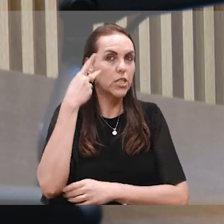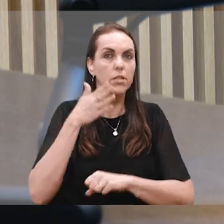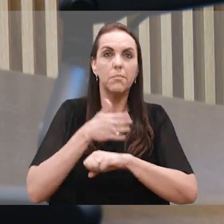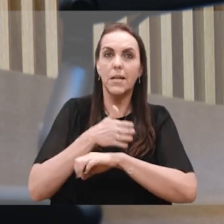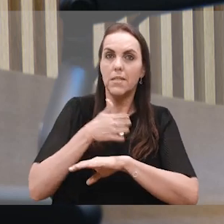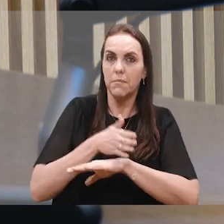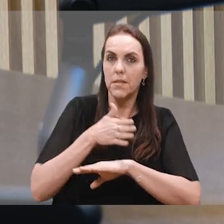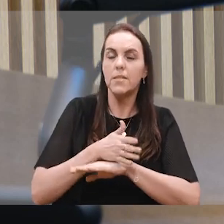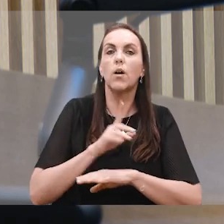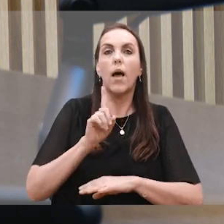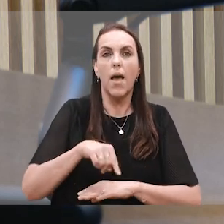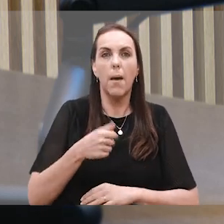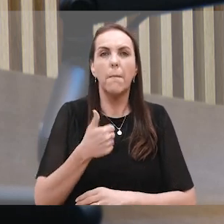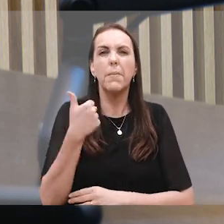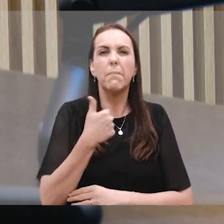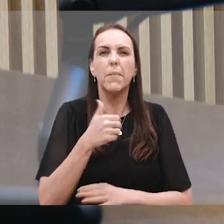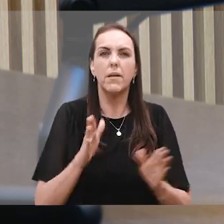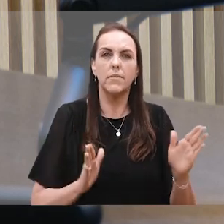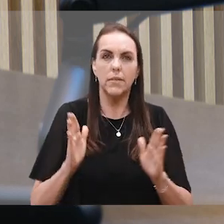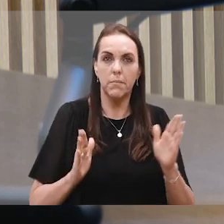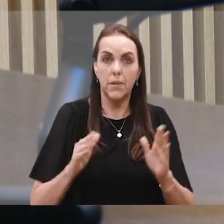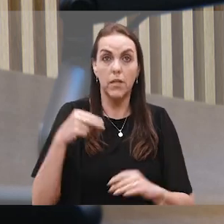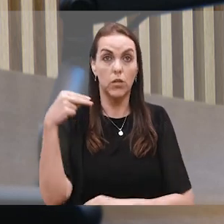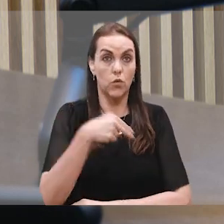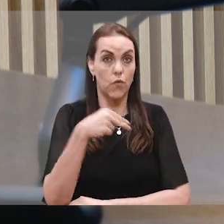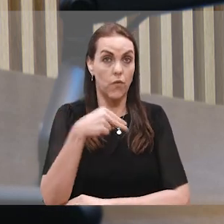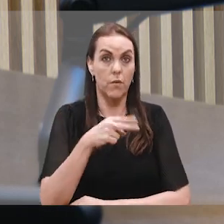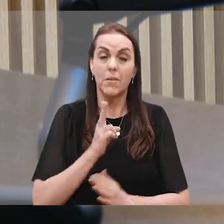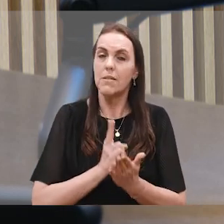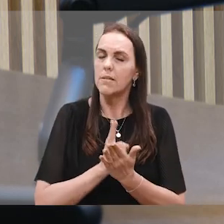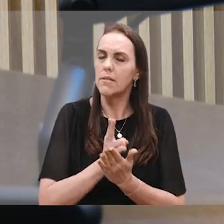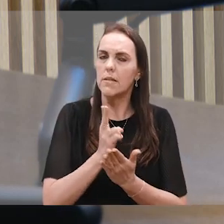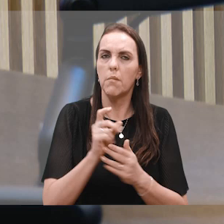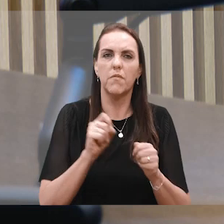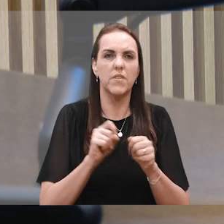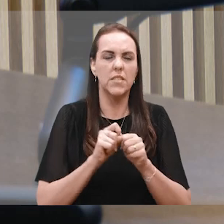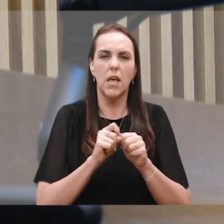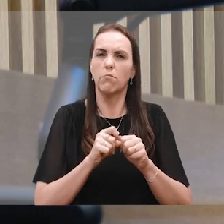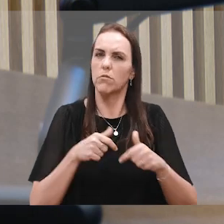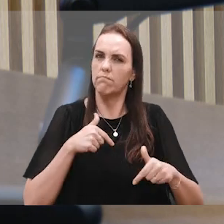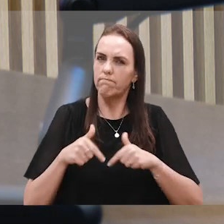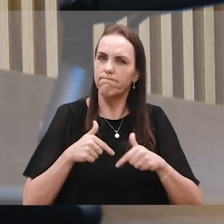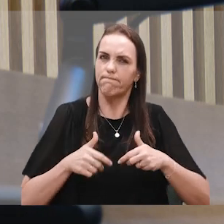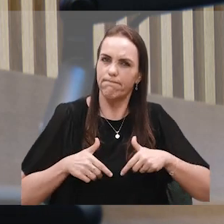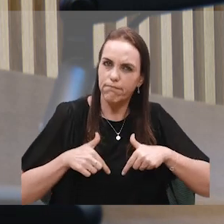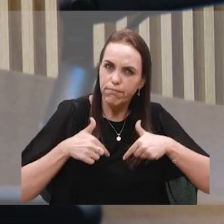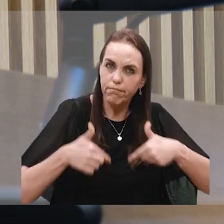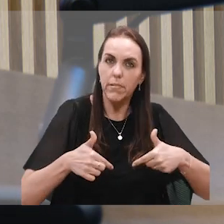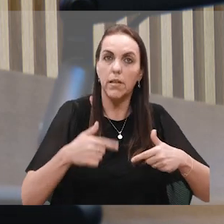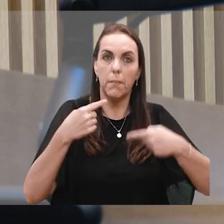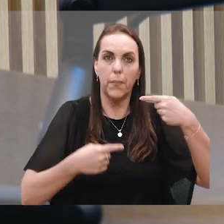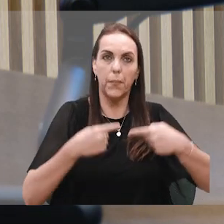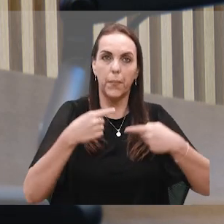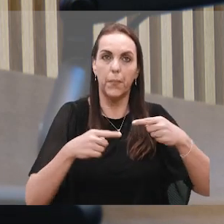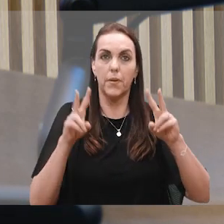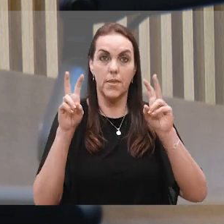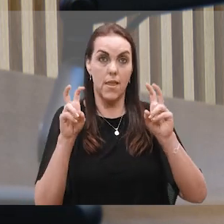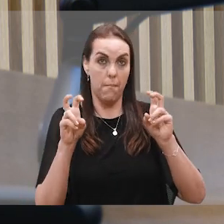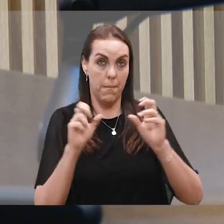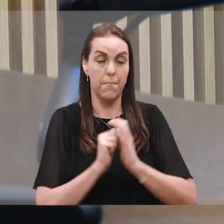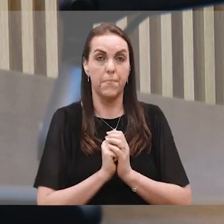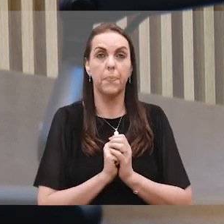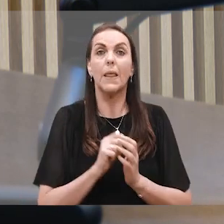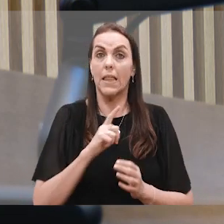participação de mulheres em política, que é sempre na primeira semana de novembro, e nós sempre fizemos muitas ações para debater esse tema.